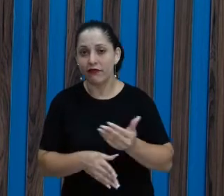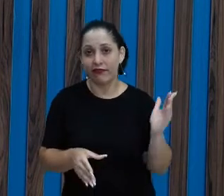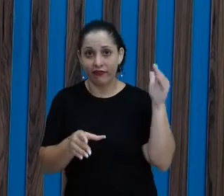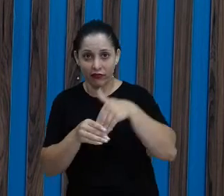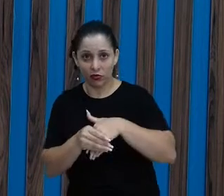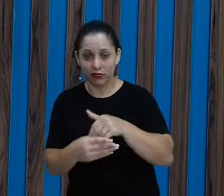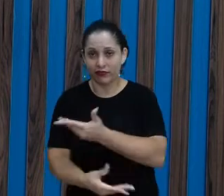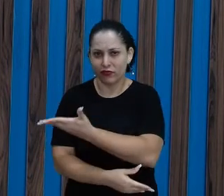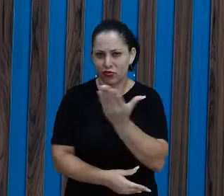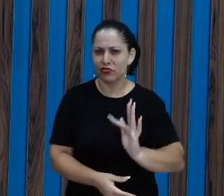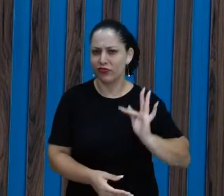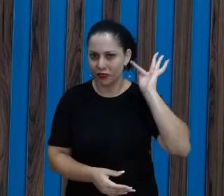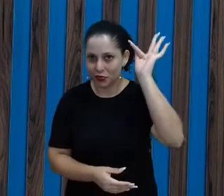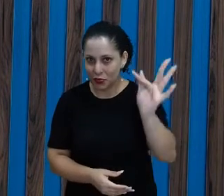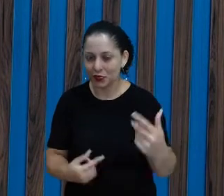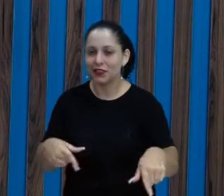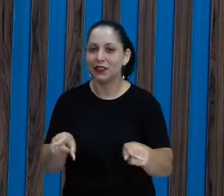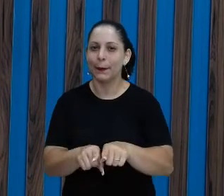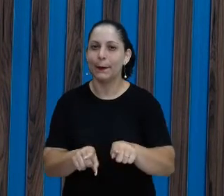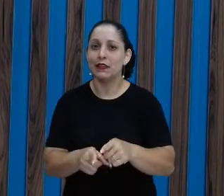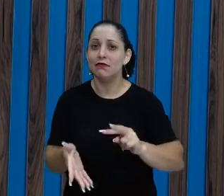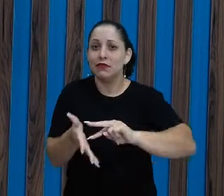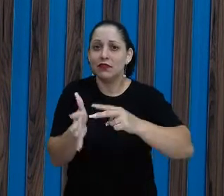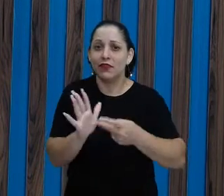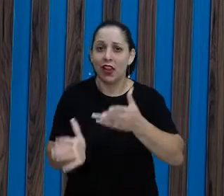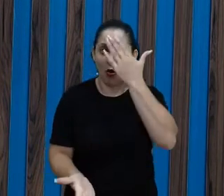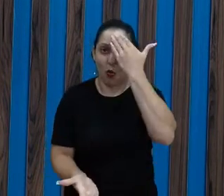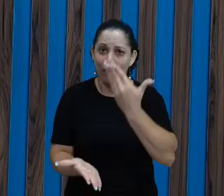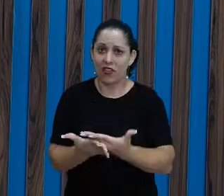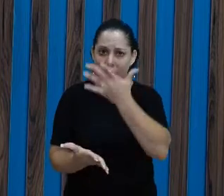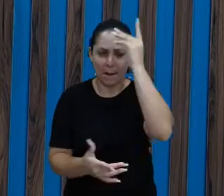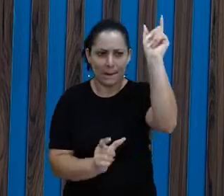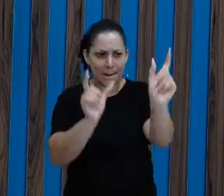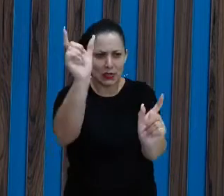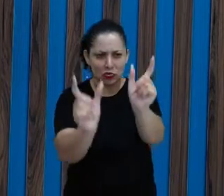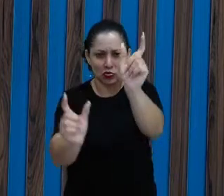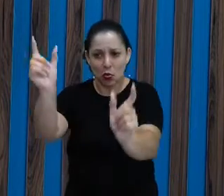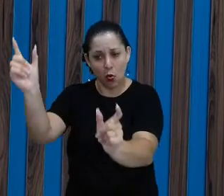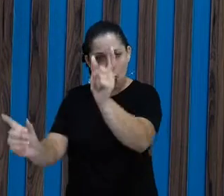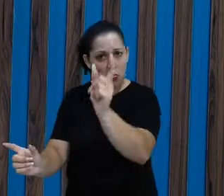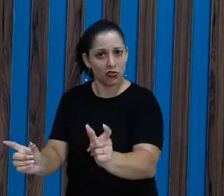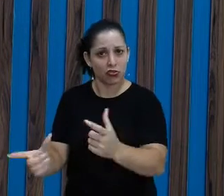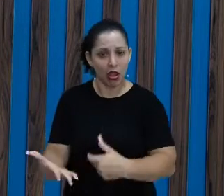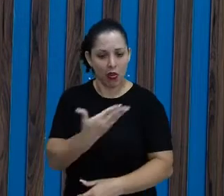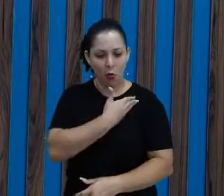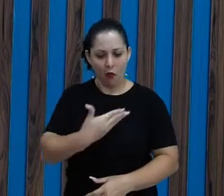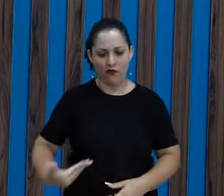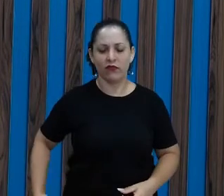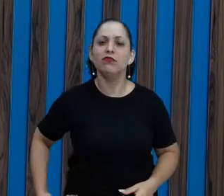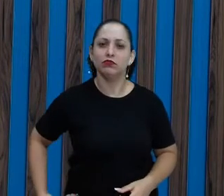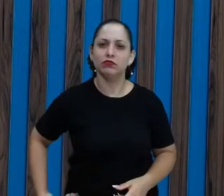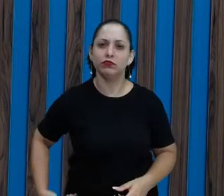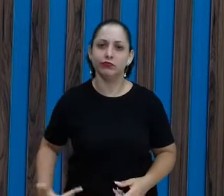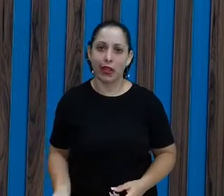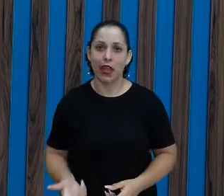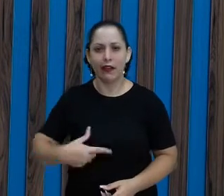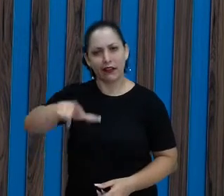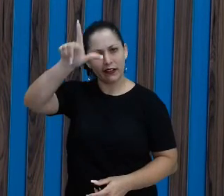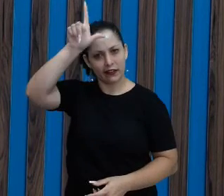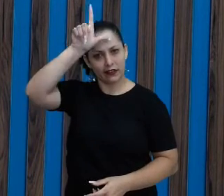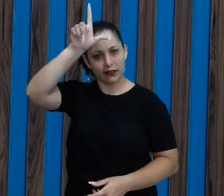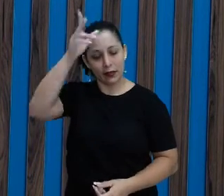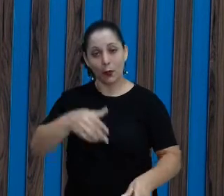tempo. Então, a gente está ali confiando em pessoas que vão governar o nosso país, o nosso